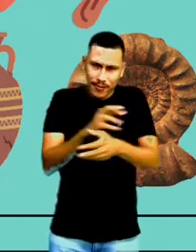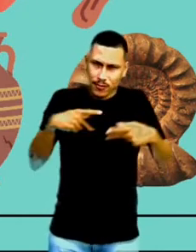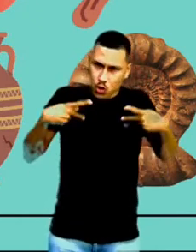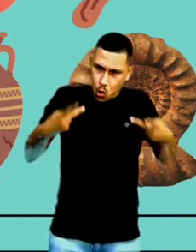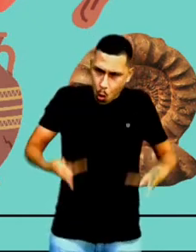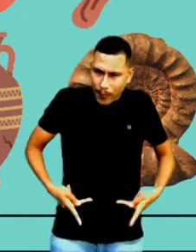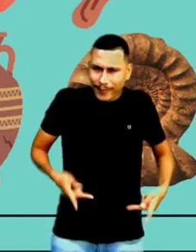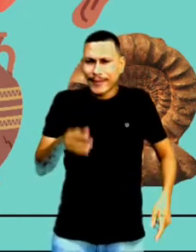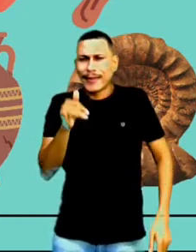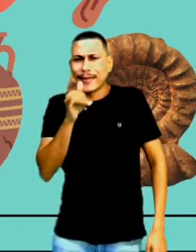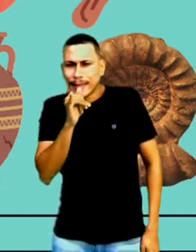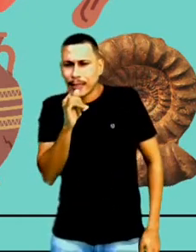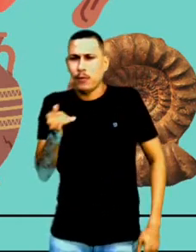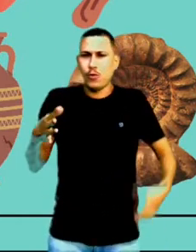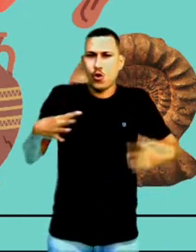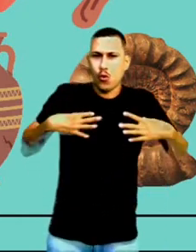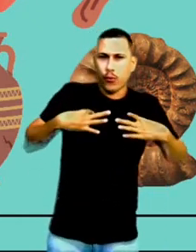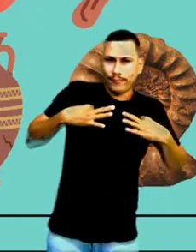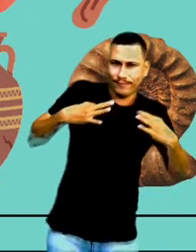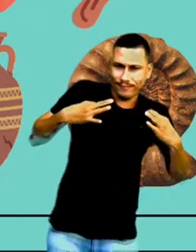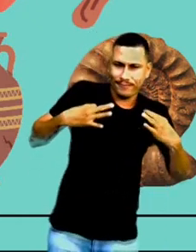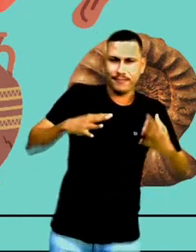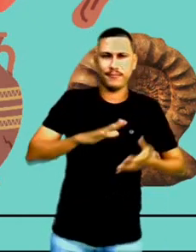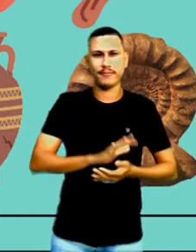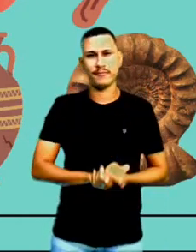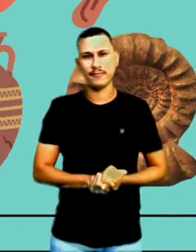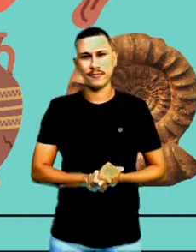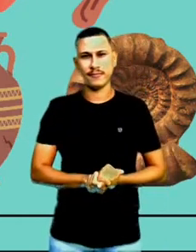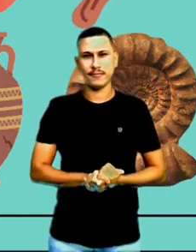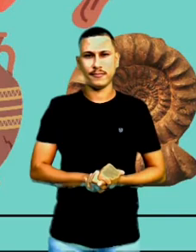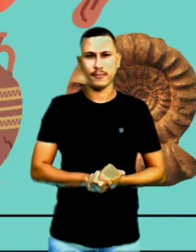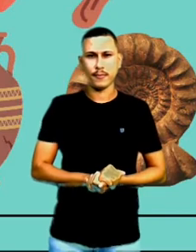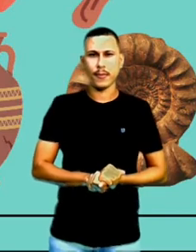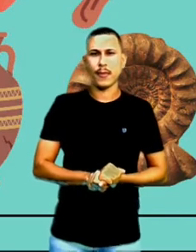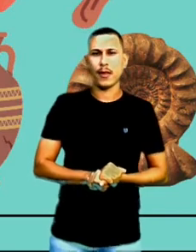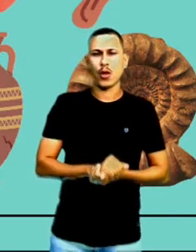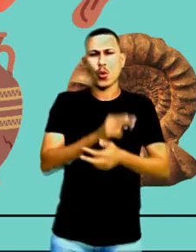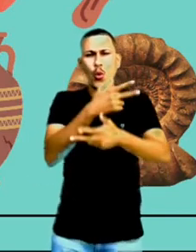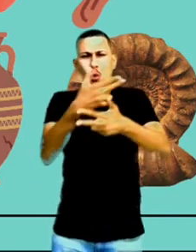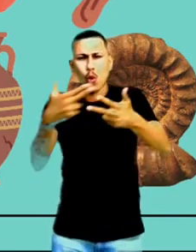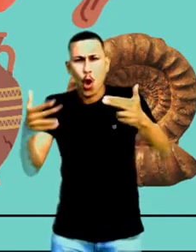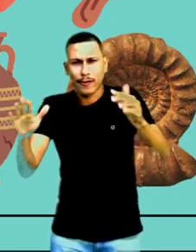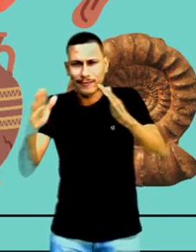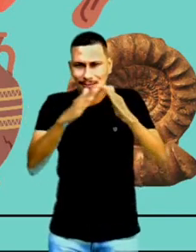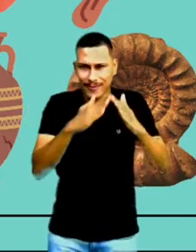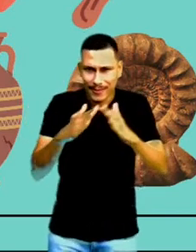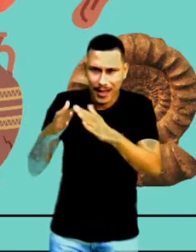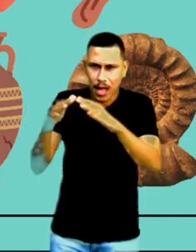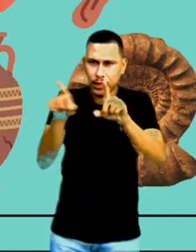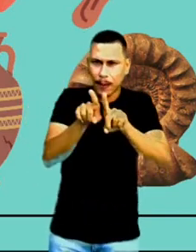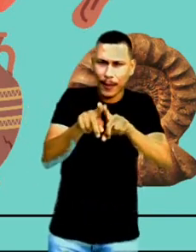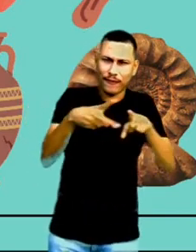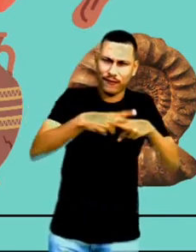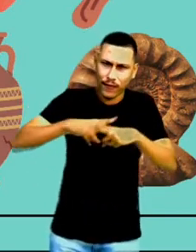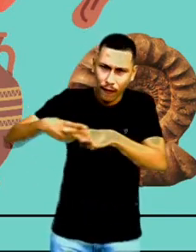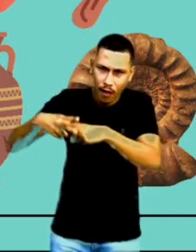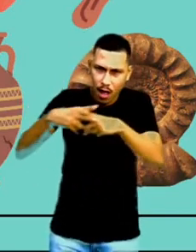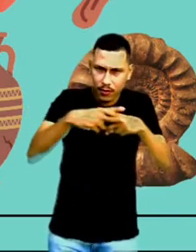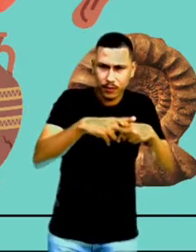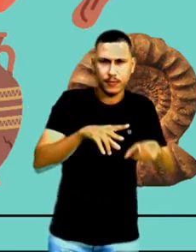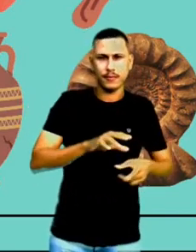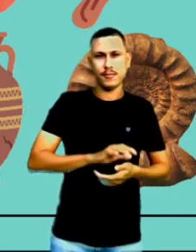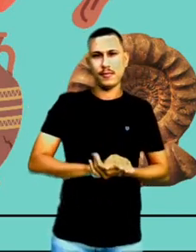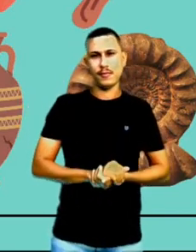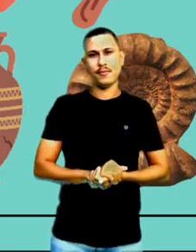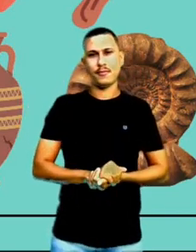humanas, como, por exemplo, roupas, móveis, utensílios e